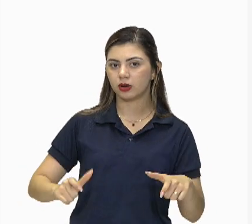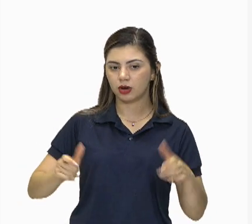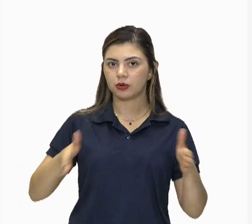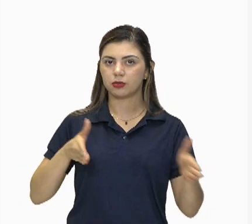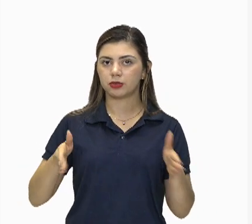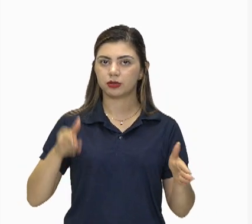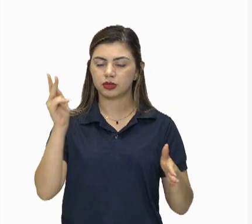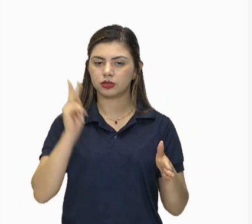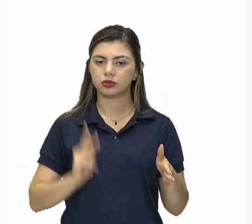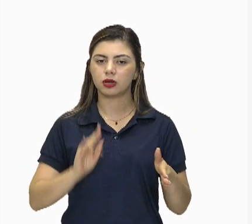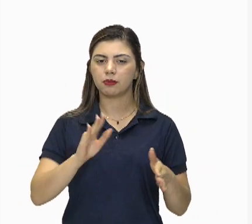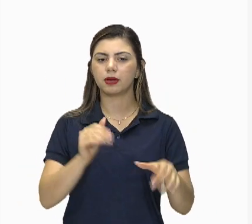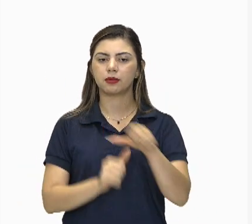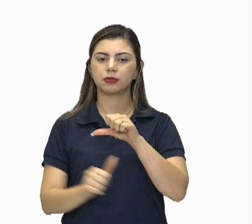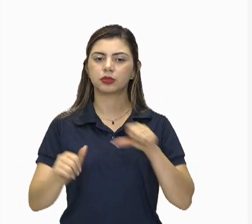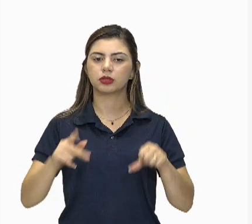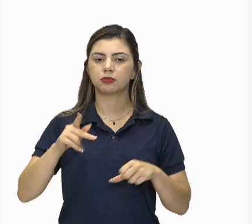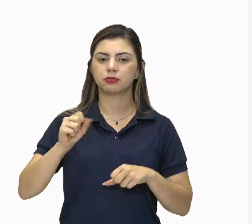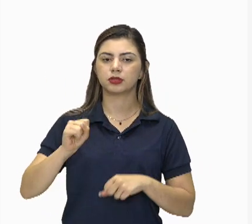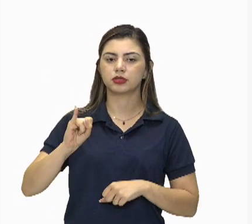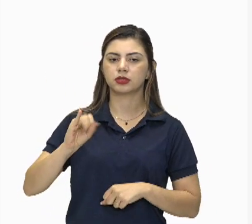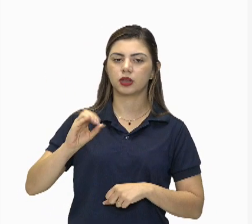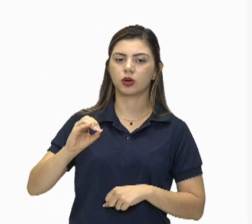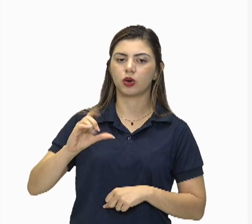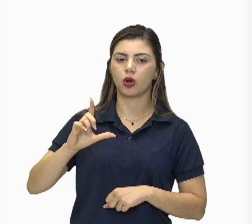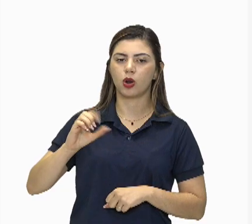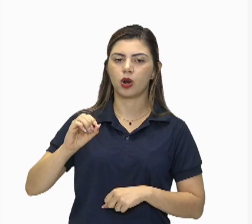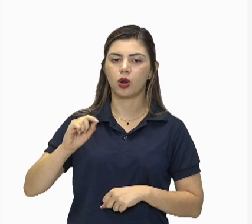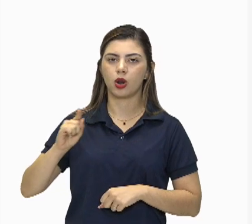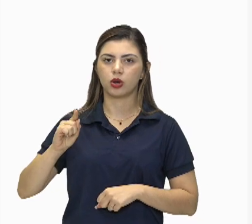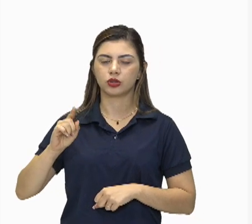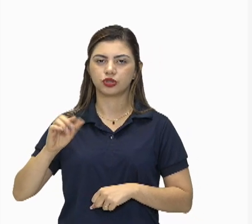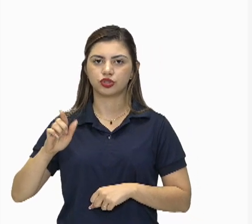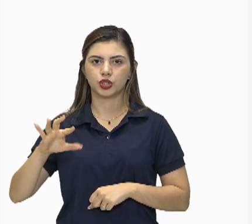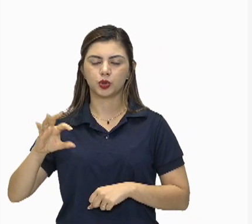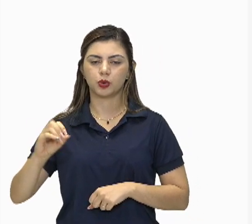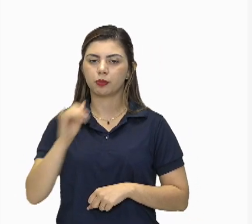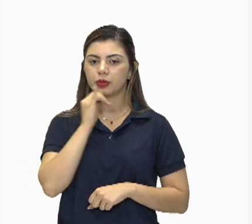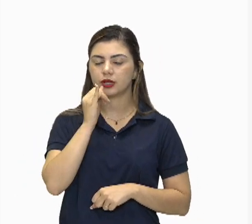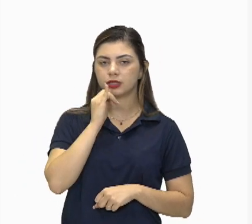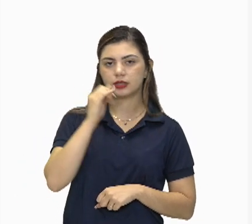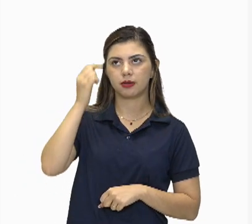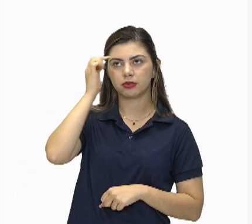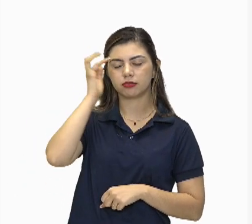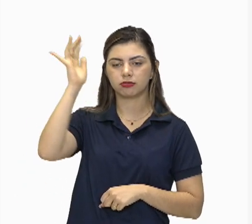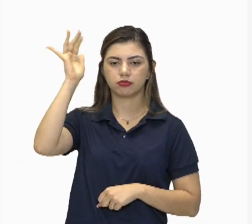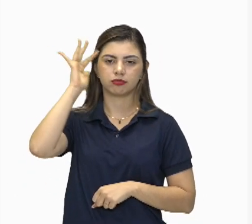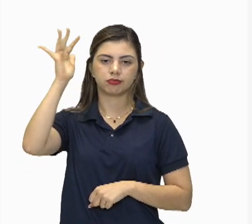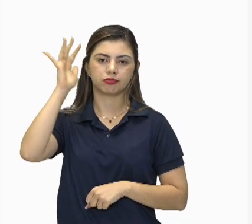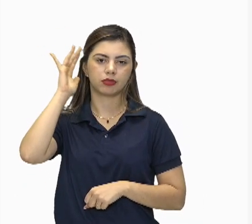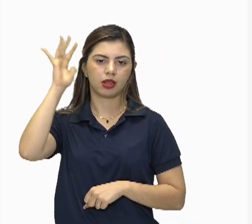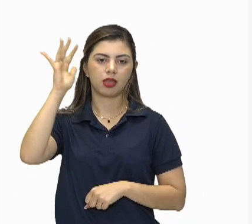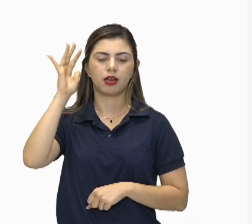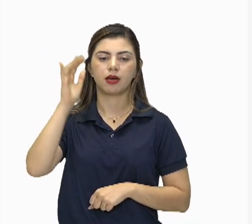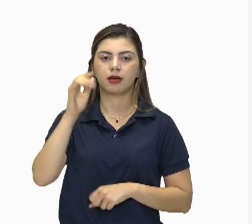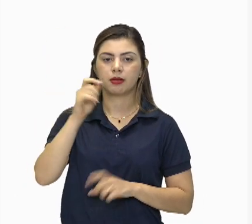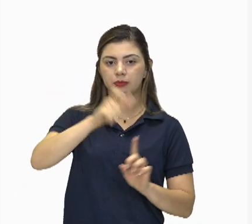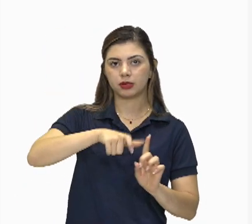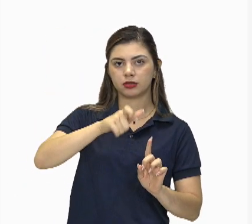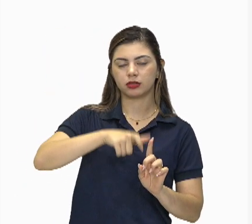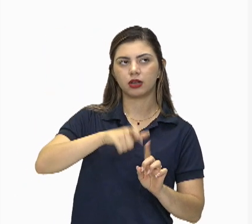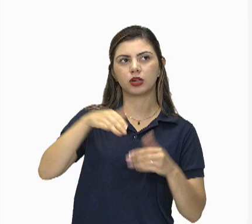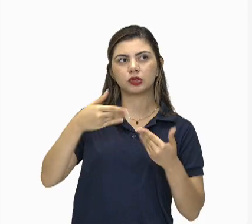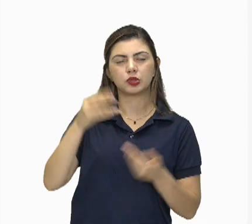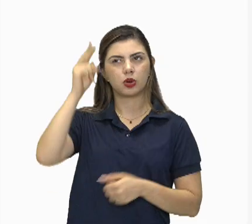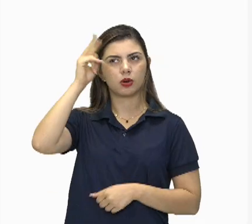tempo psicológico pode passar na cabeça da personagem quando, por exemplo, ela faz referência ou se recorda